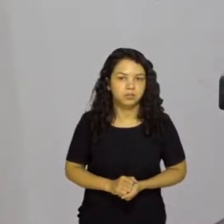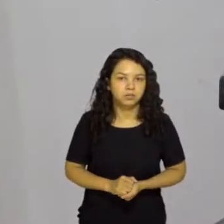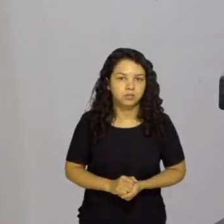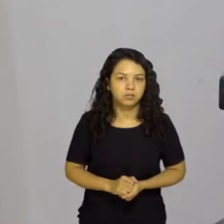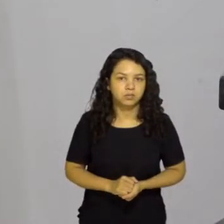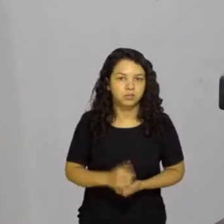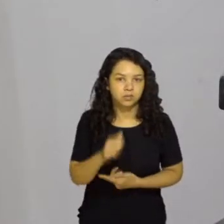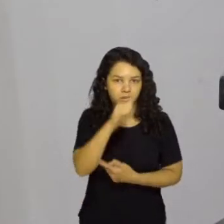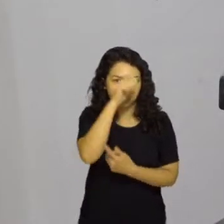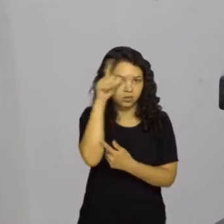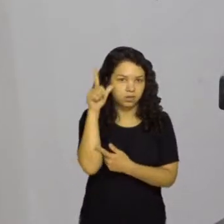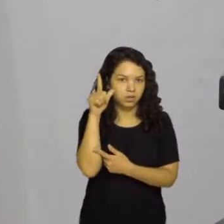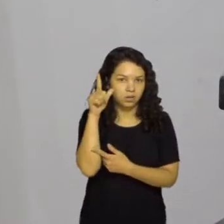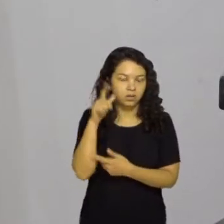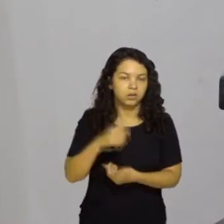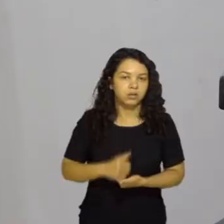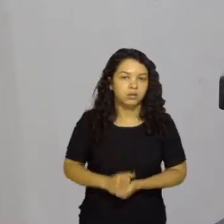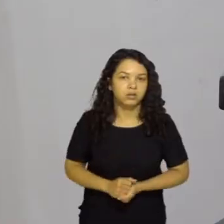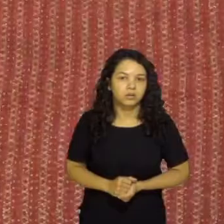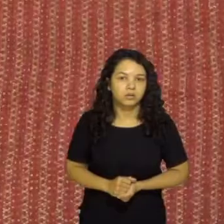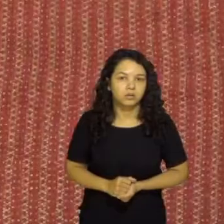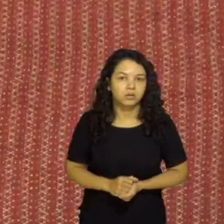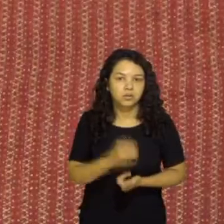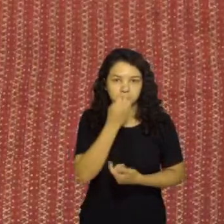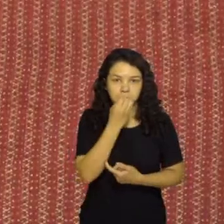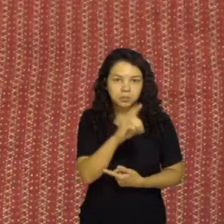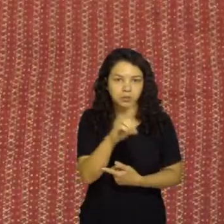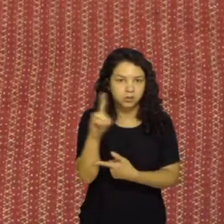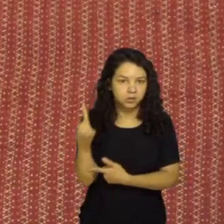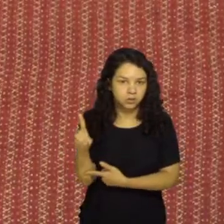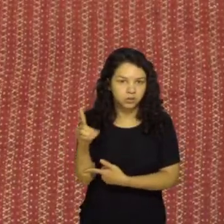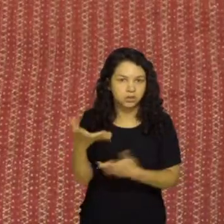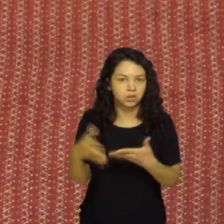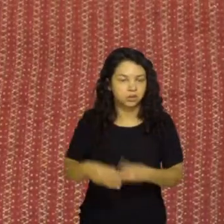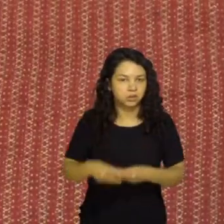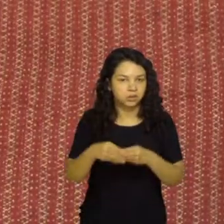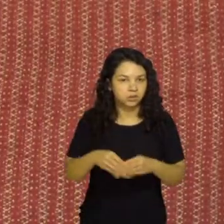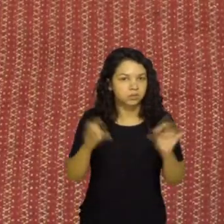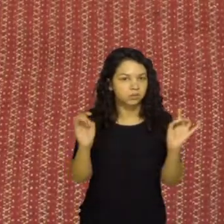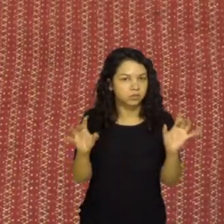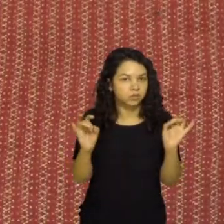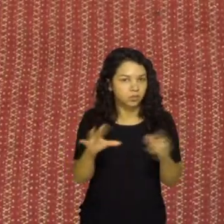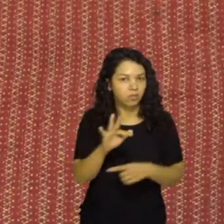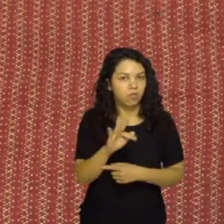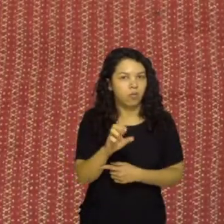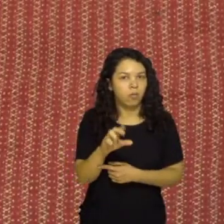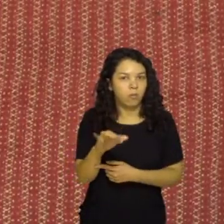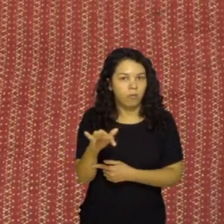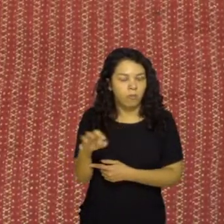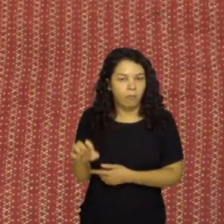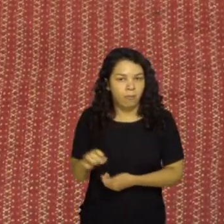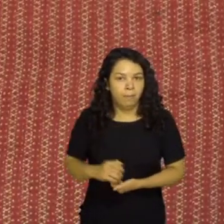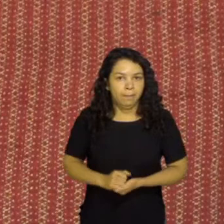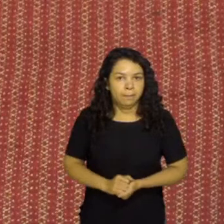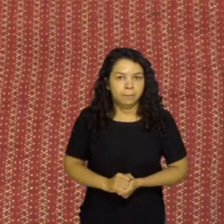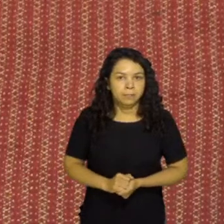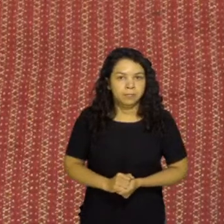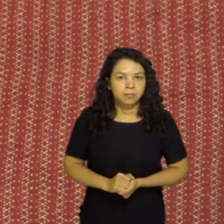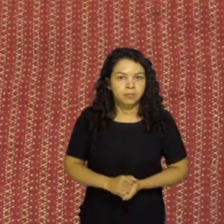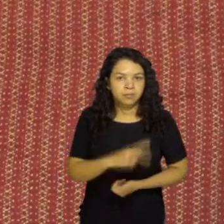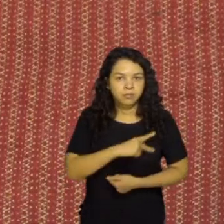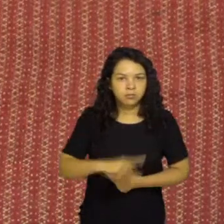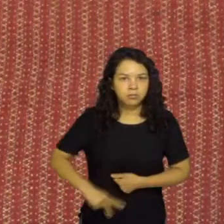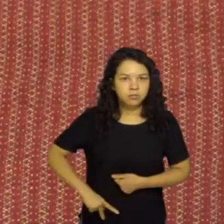Otávio Silva. Meu muito bom dia. Quero saudar especialmente o Floriane, que... preside o